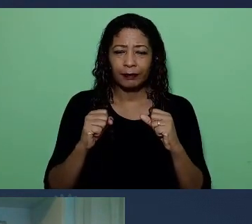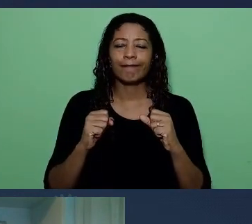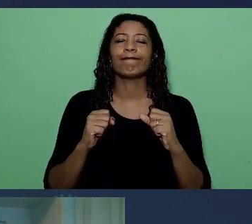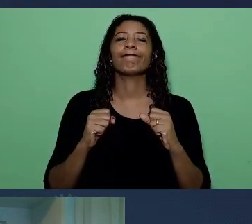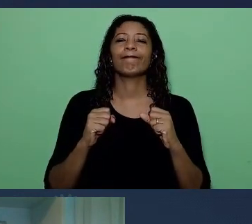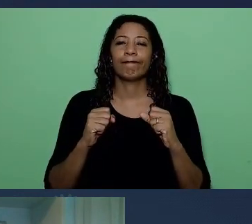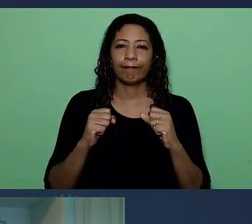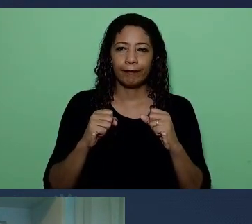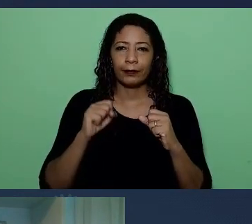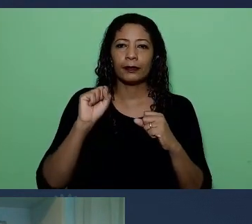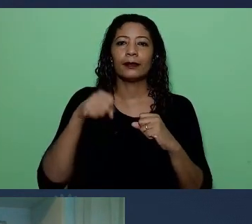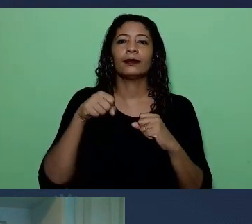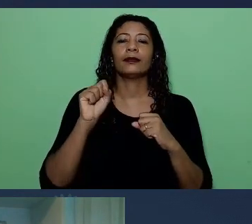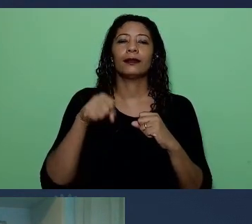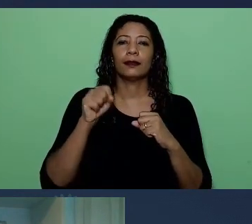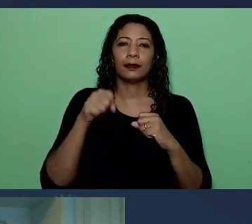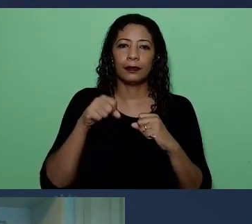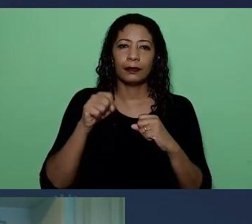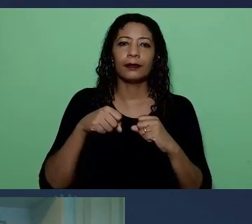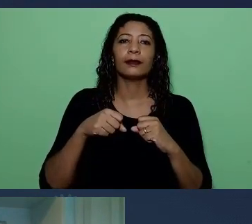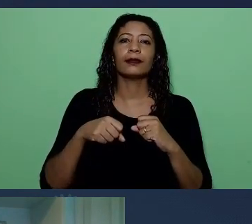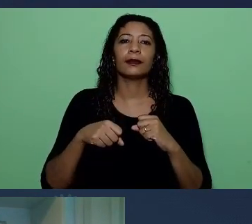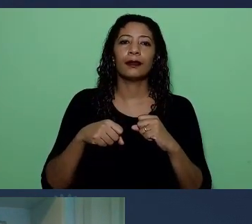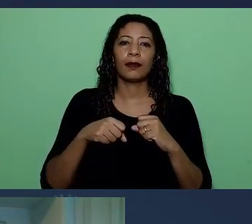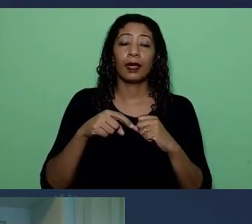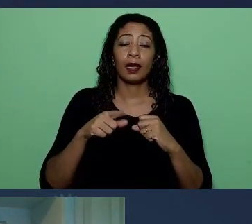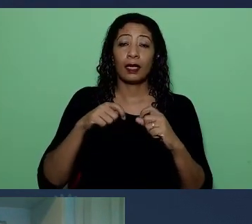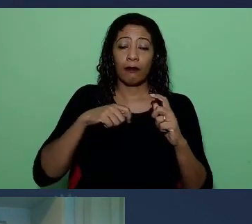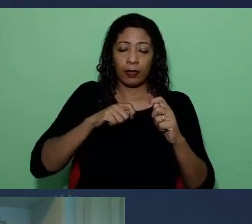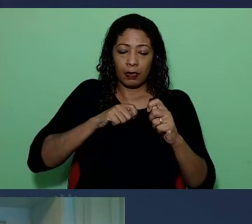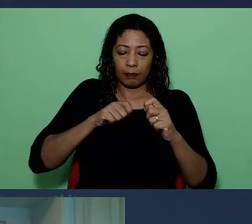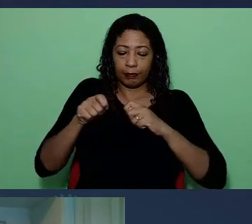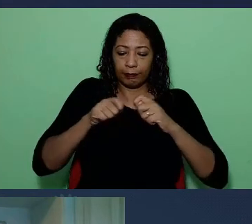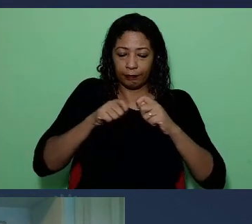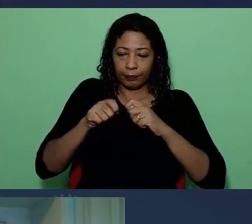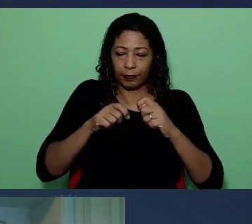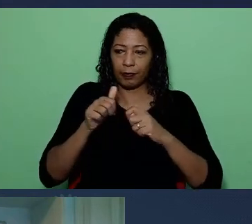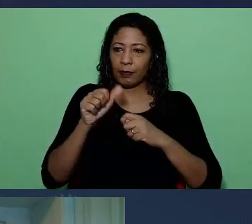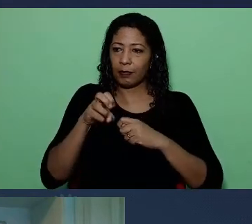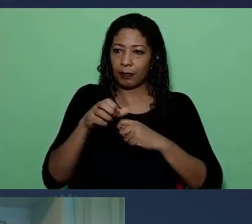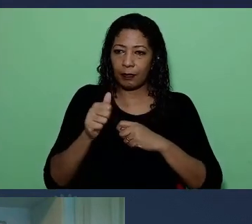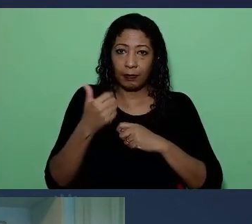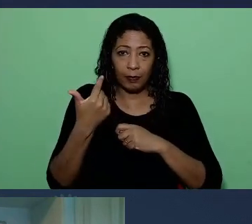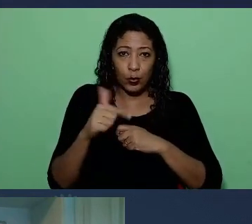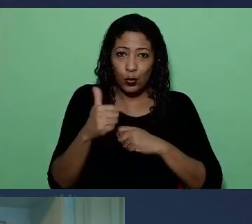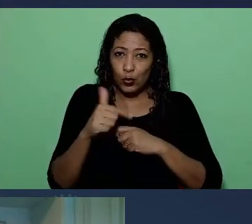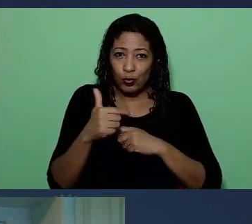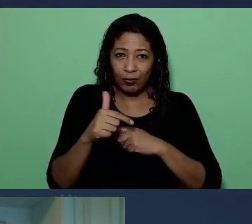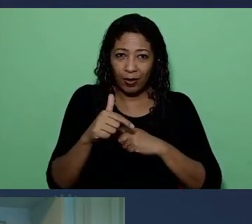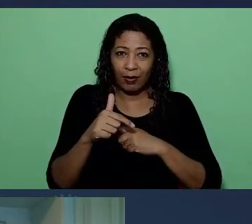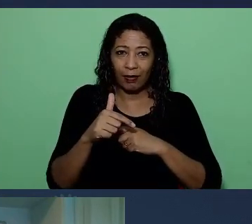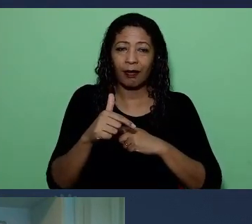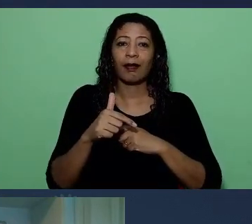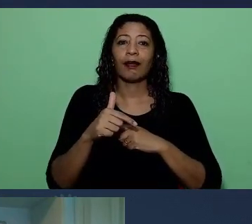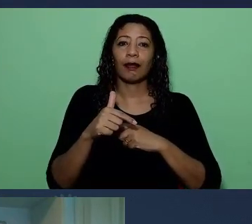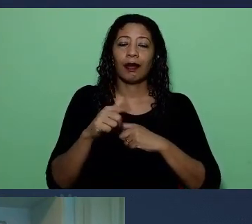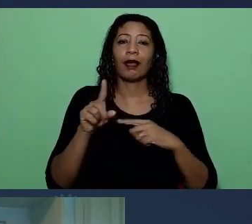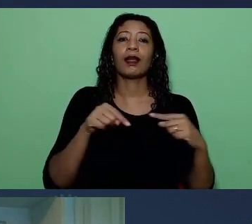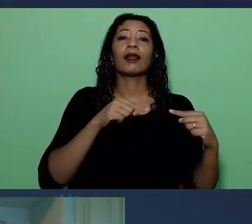Não só isso, na verdade, a falta de controle clínico está associado principalmente a